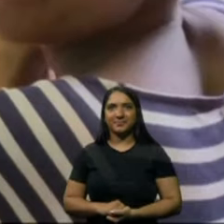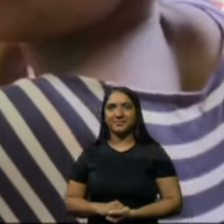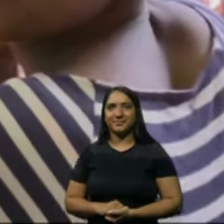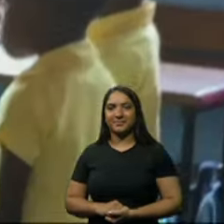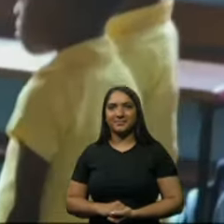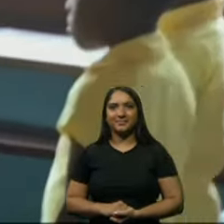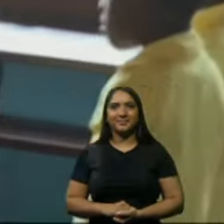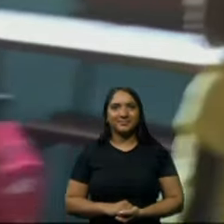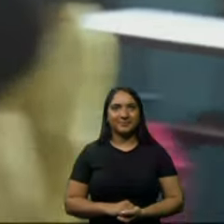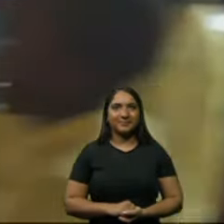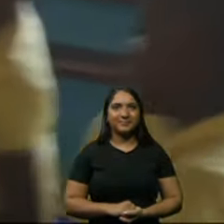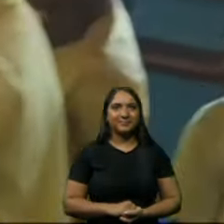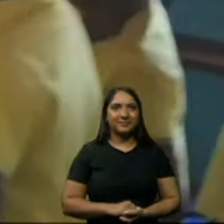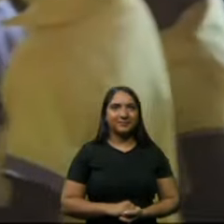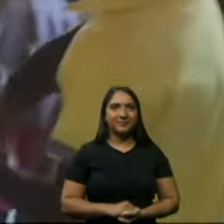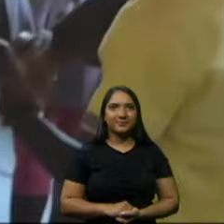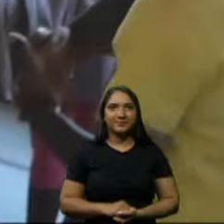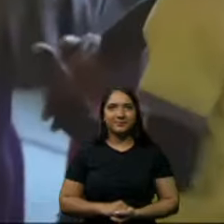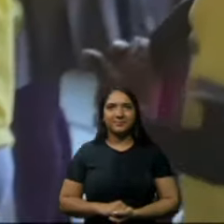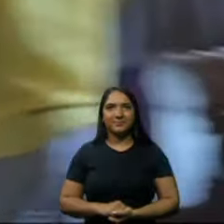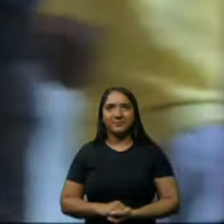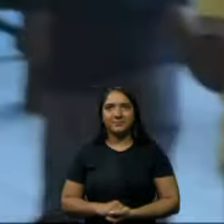E aí